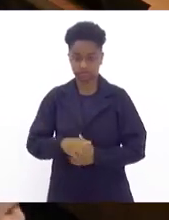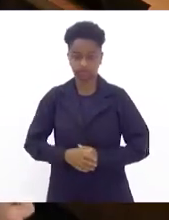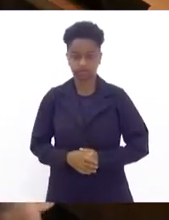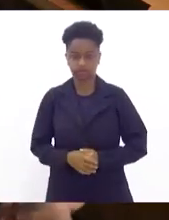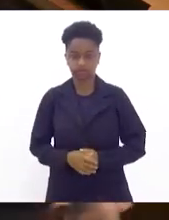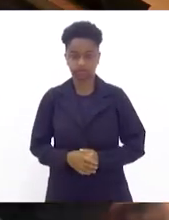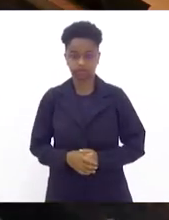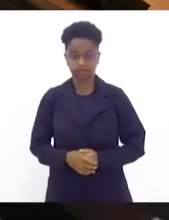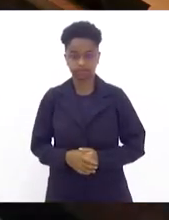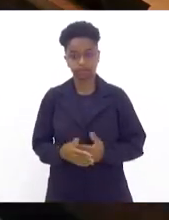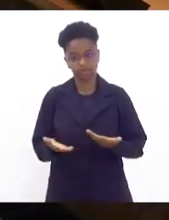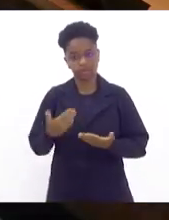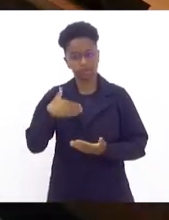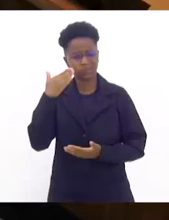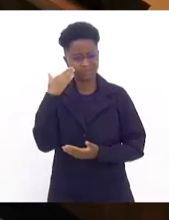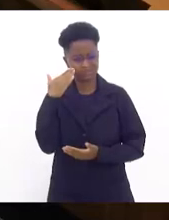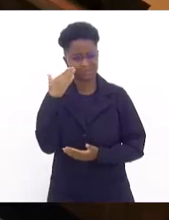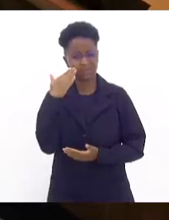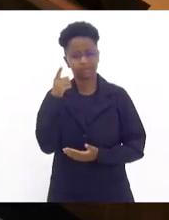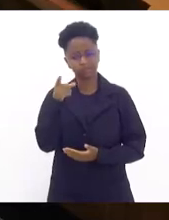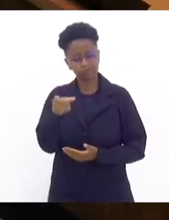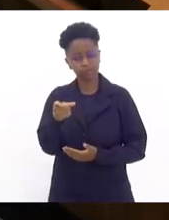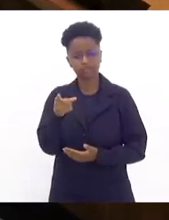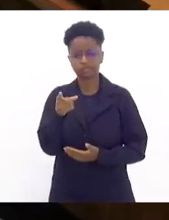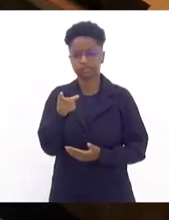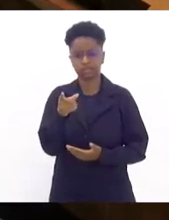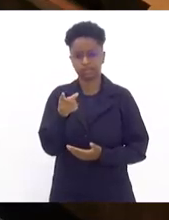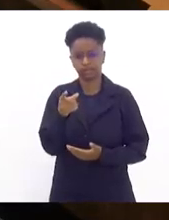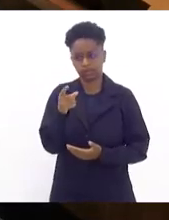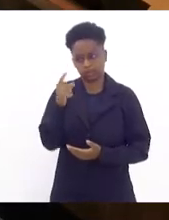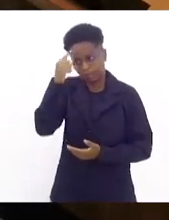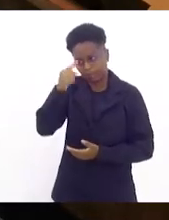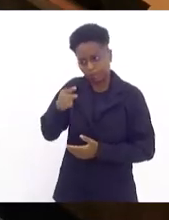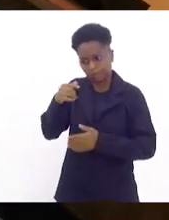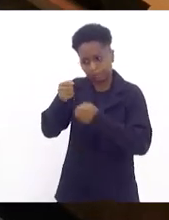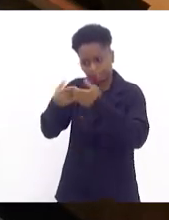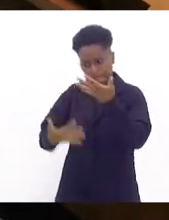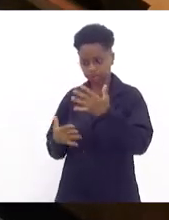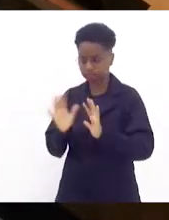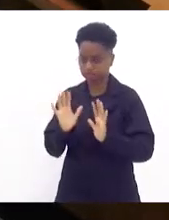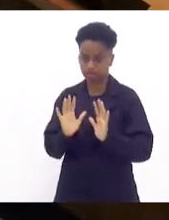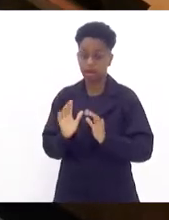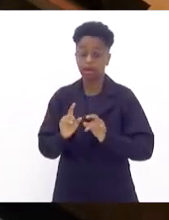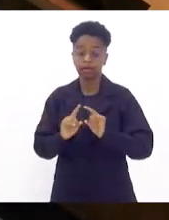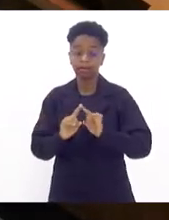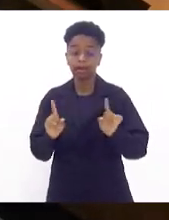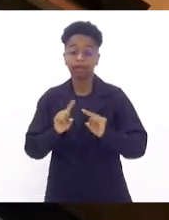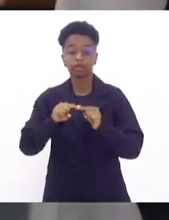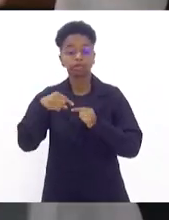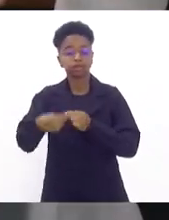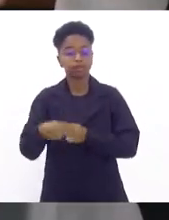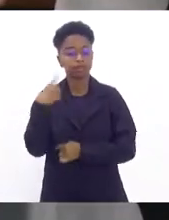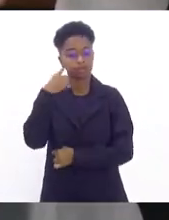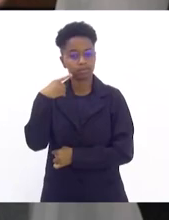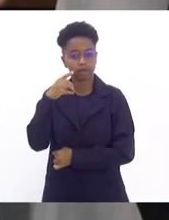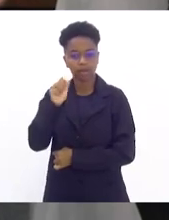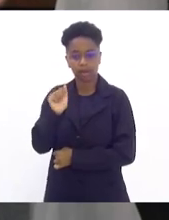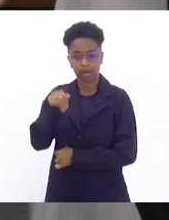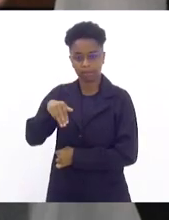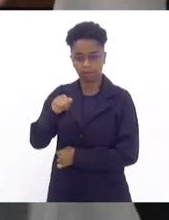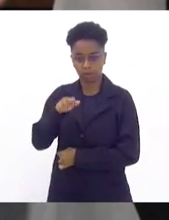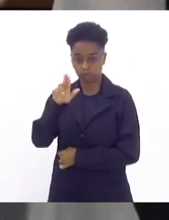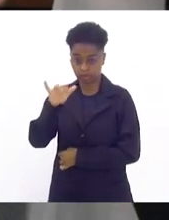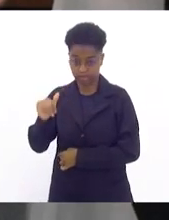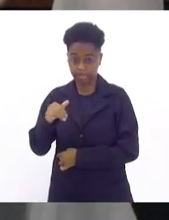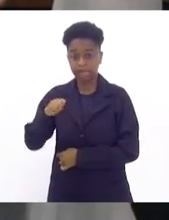faria, eu sei que Vossa Excelência não está mandando isso tudo. Depois do deputado Amorim, quem manda mais